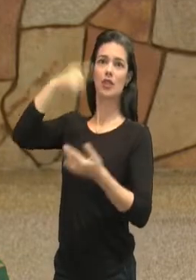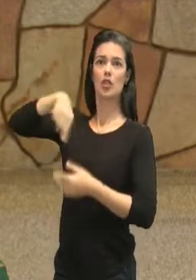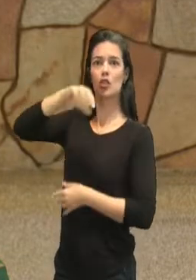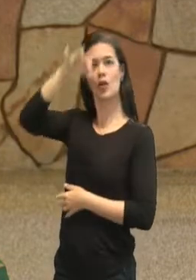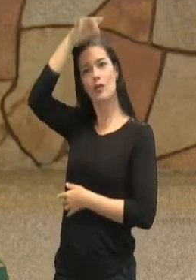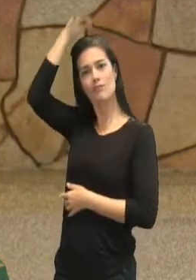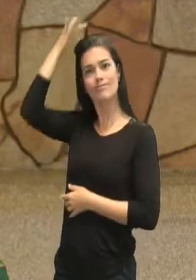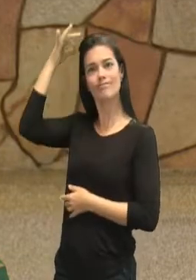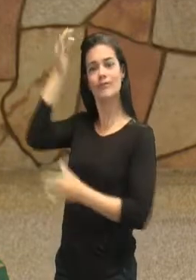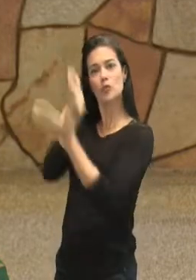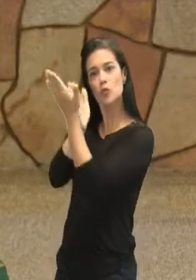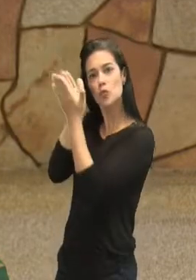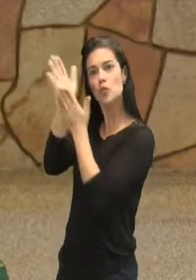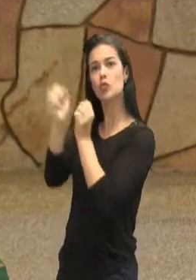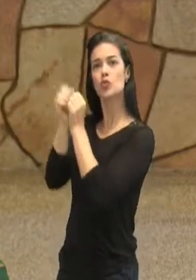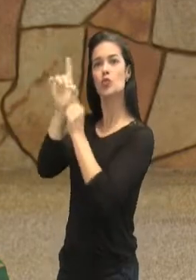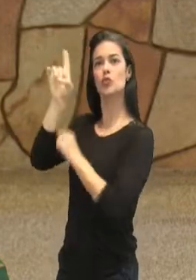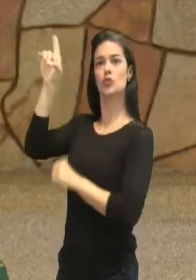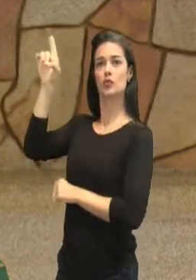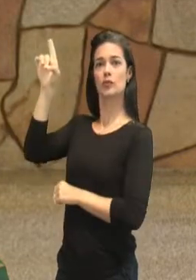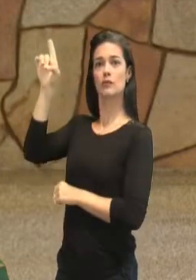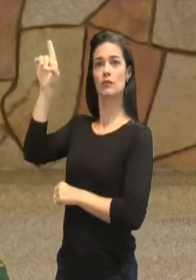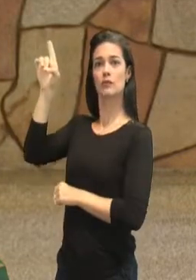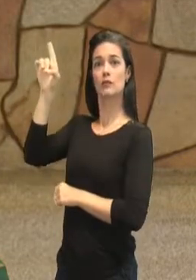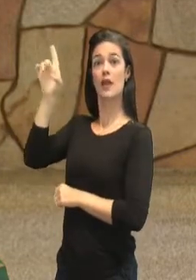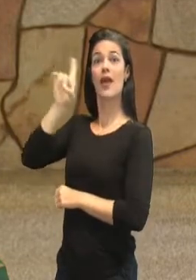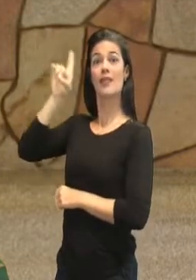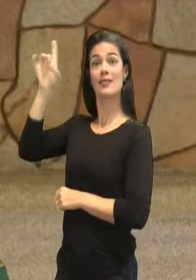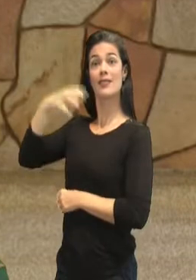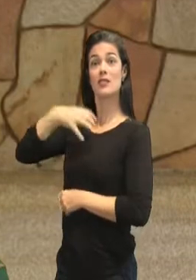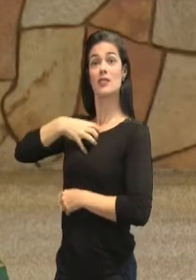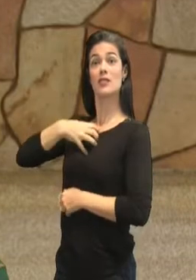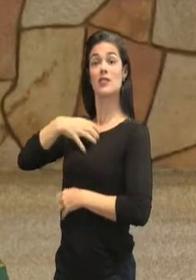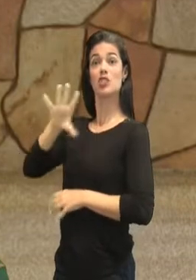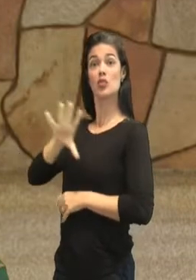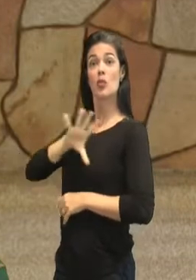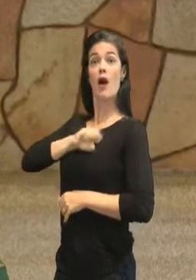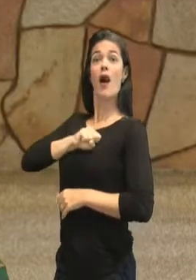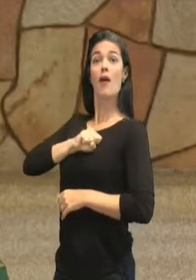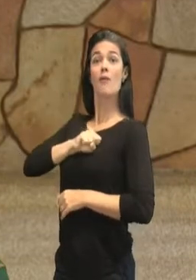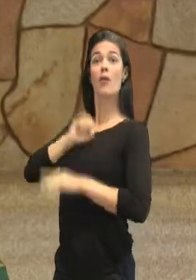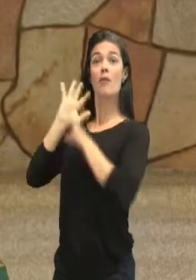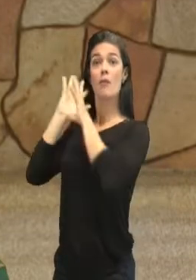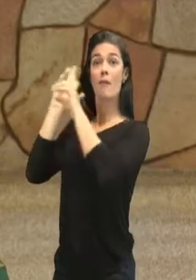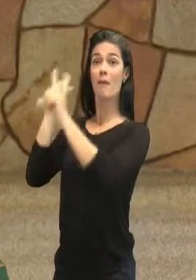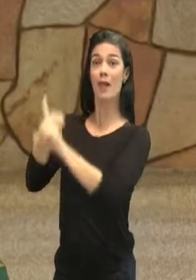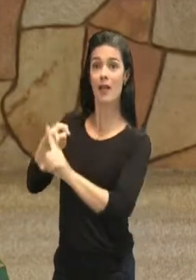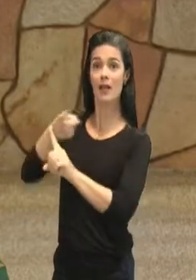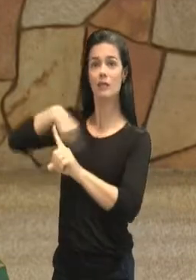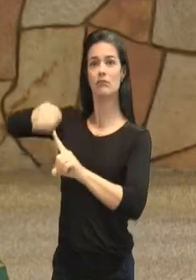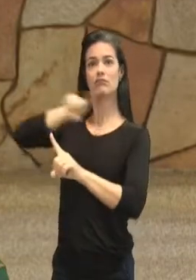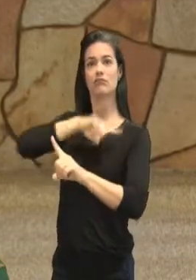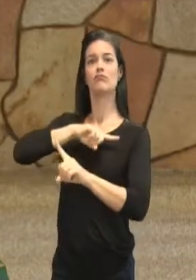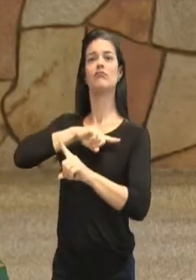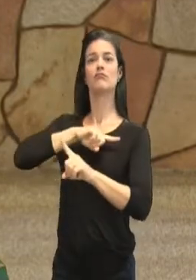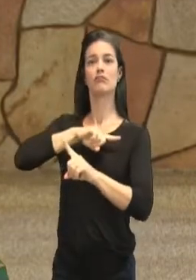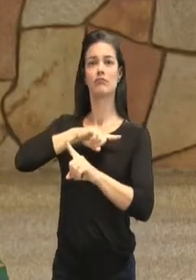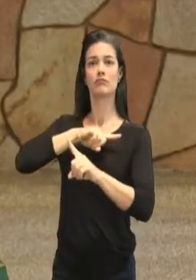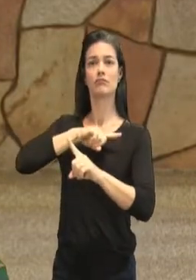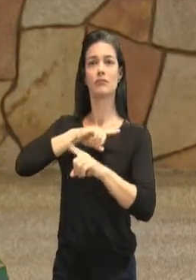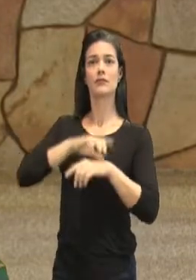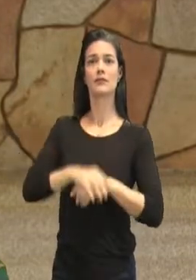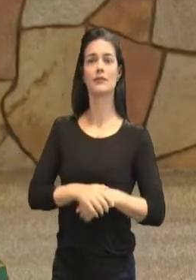irrepreensíveis perante ele, e em amor nos predestinou para ele, para a adoção de filhos por meio de Jesus Cristo, segundo